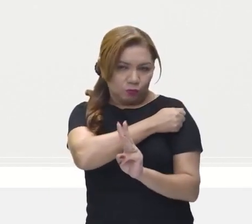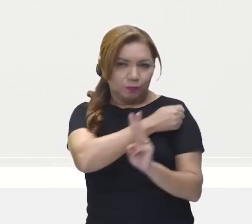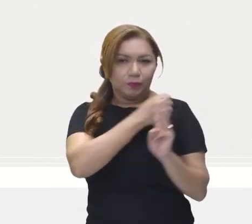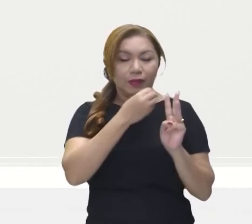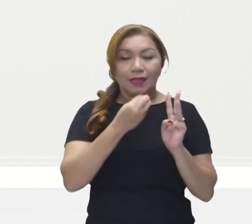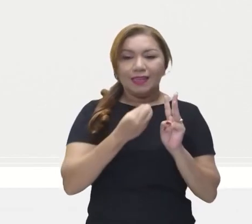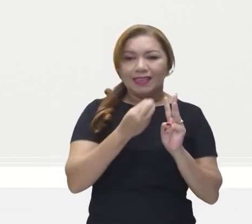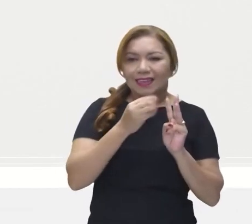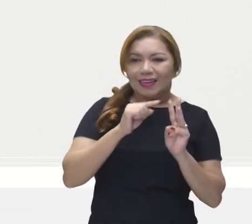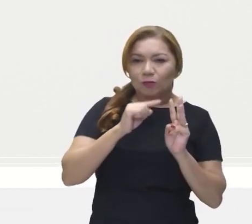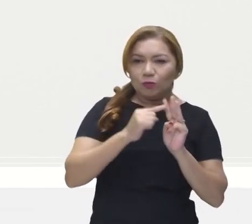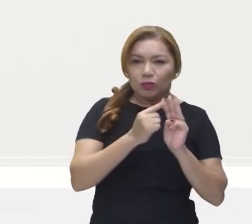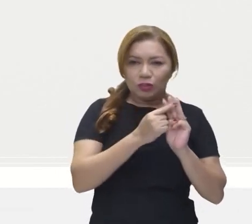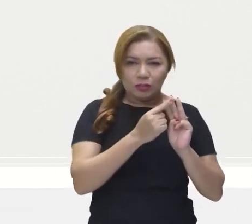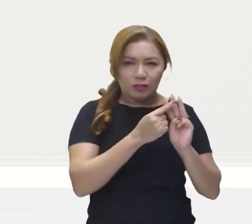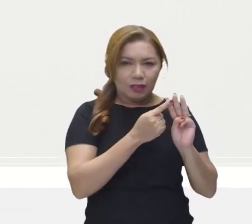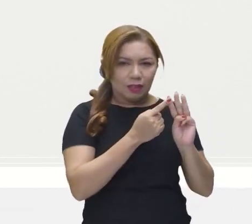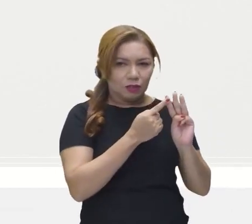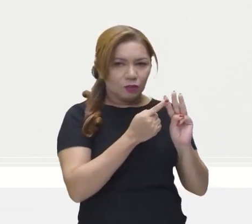de 80.